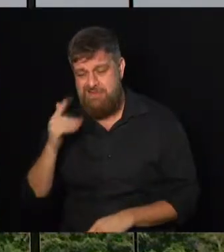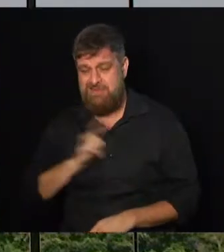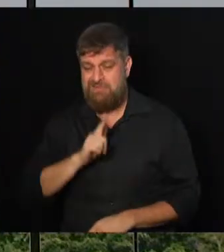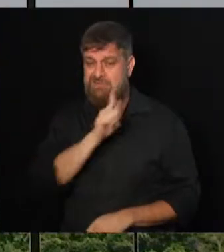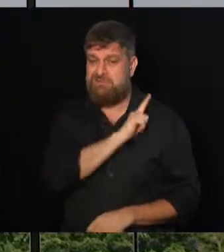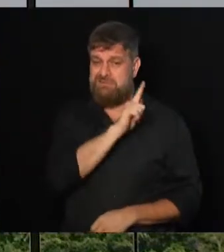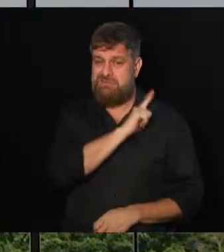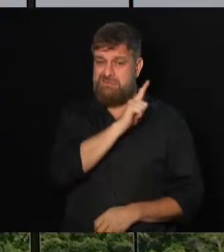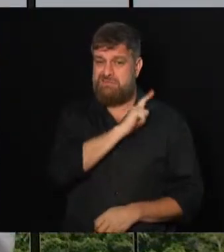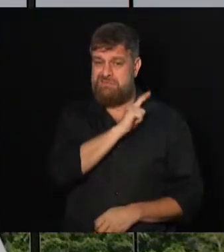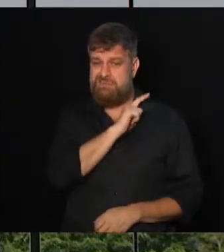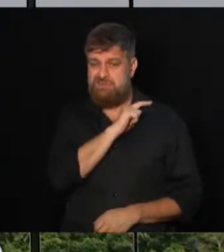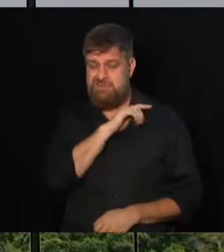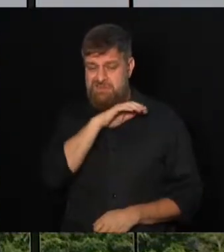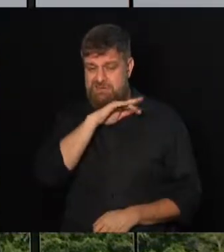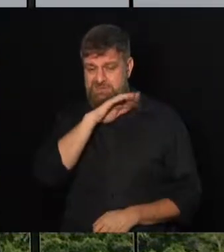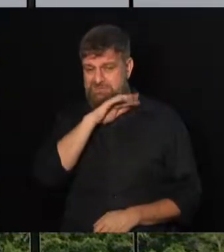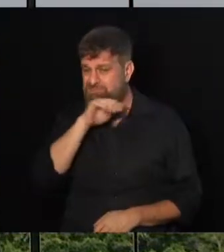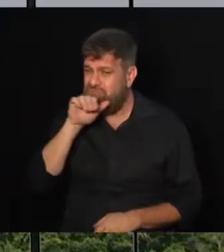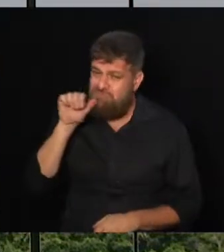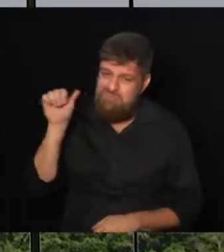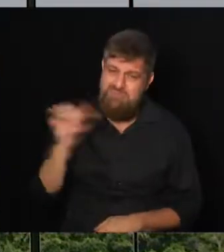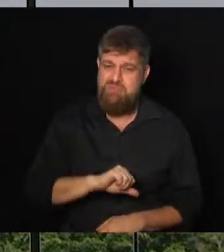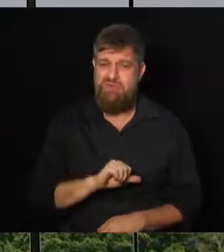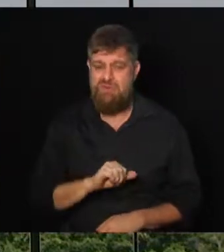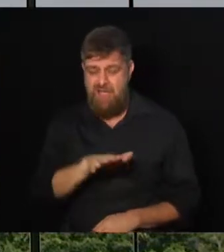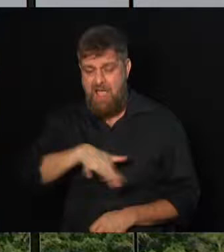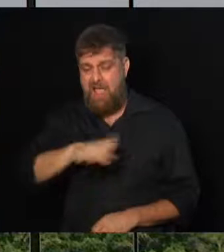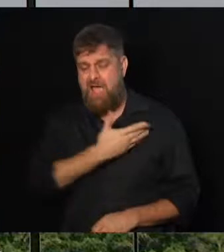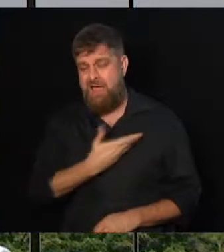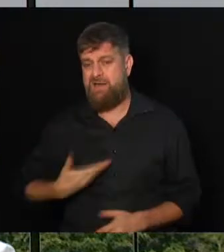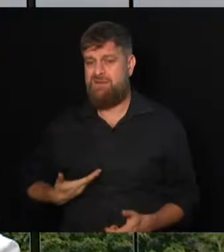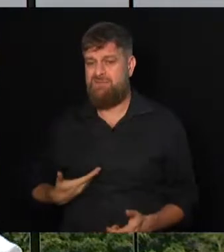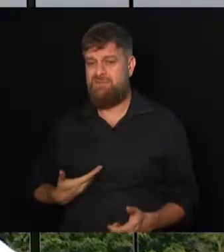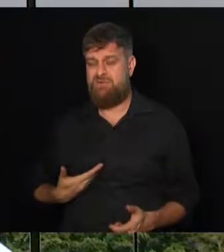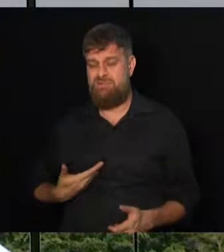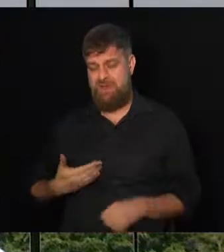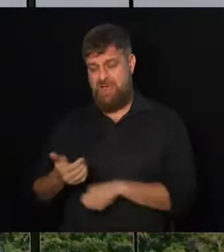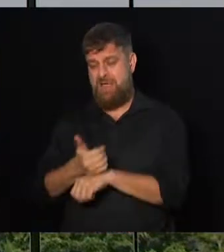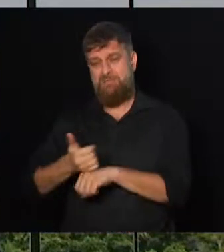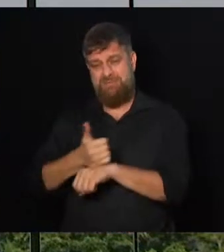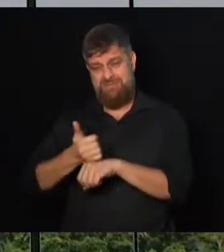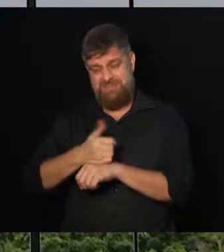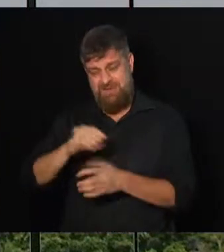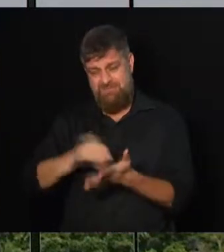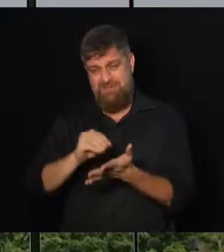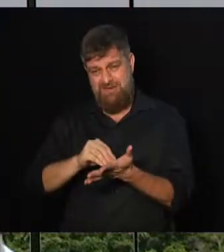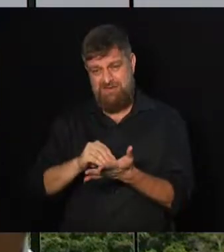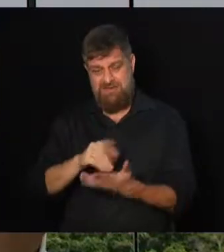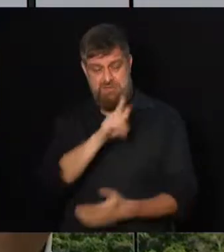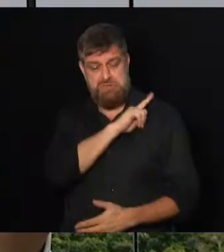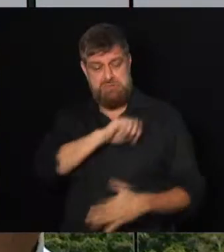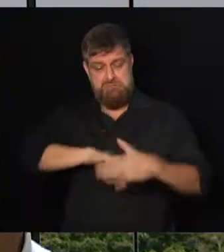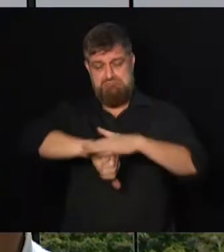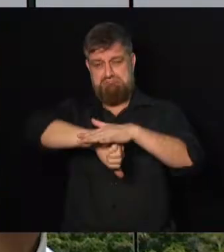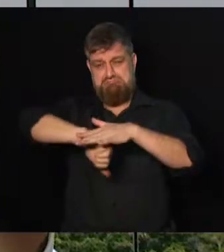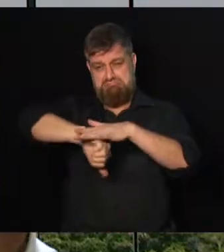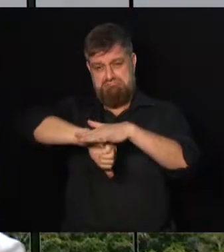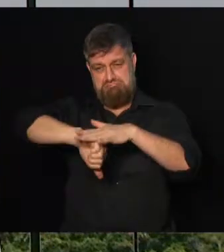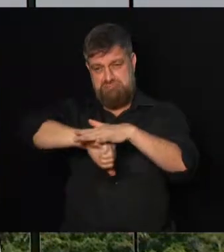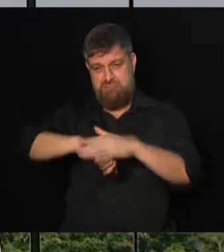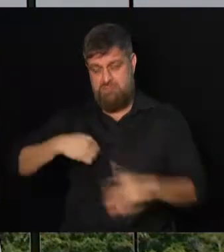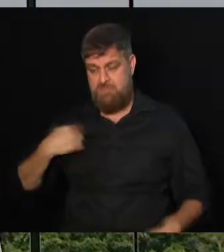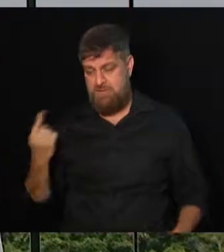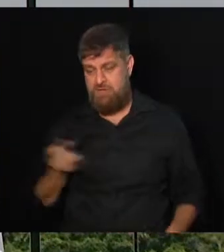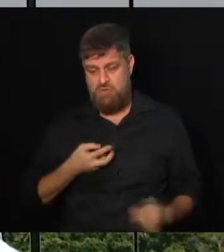gestão deficitária no sistema público, e o SUS, ele é o melhor plano de saúde do Brasil. Nós